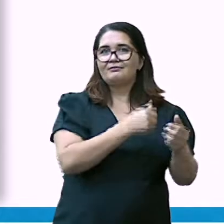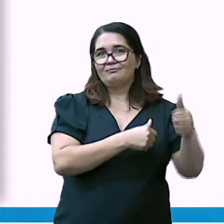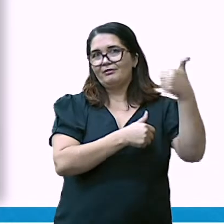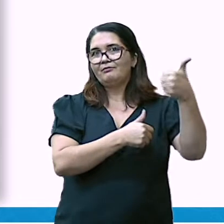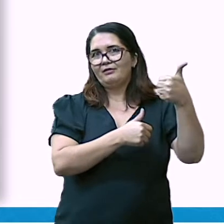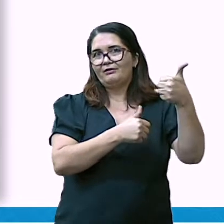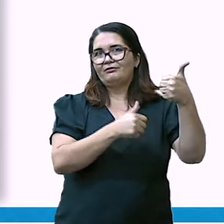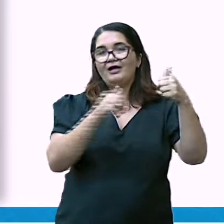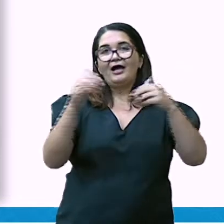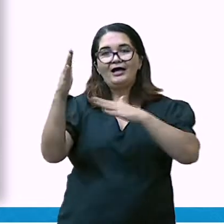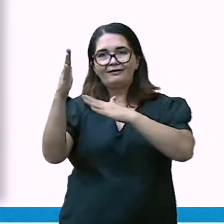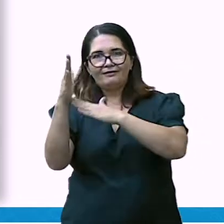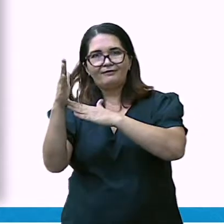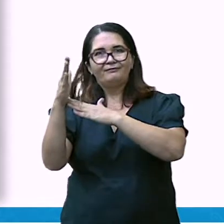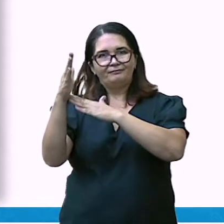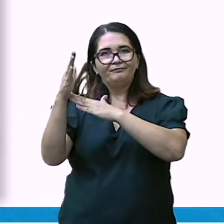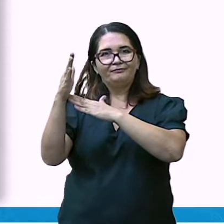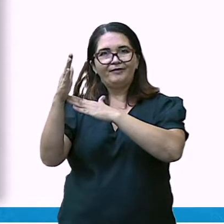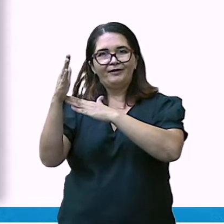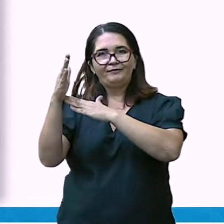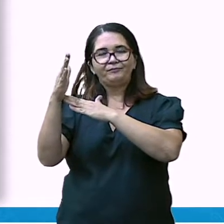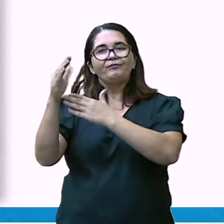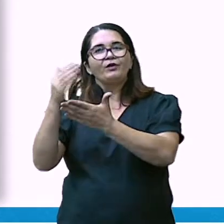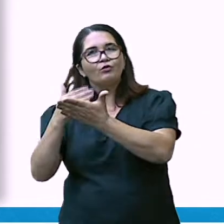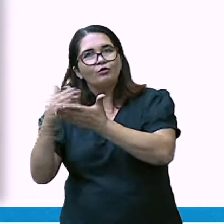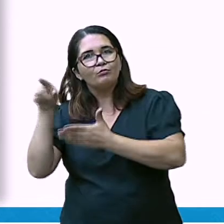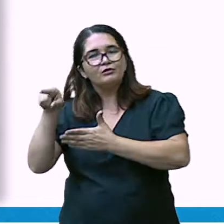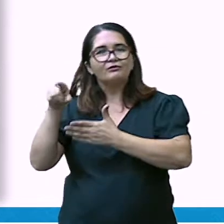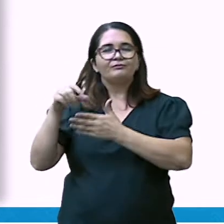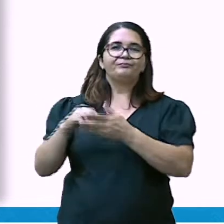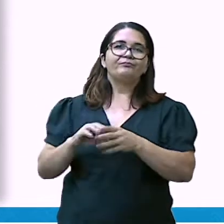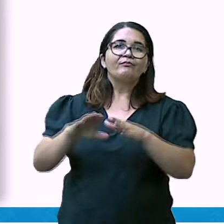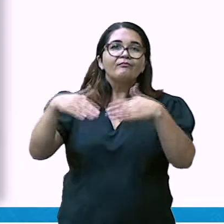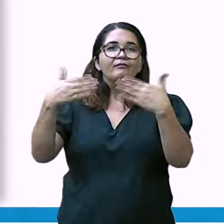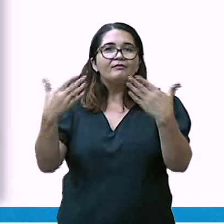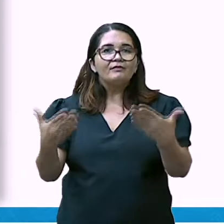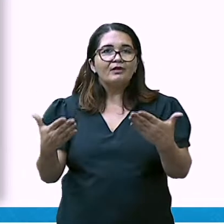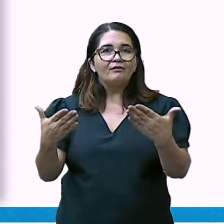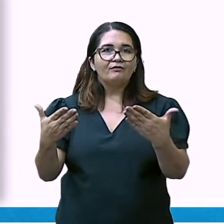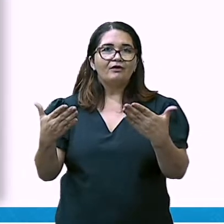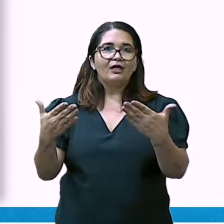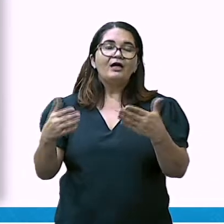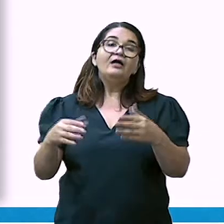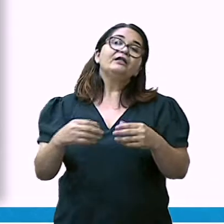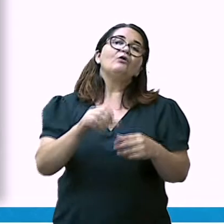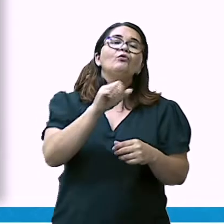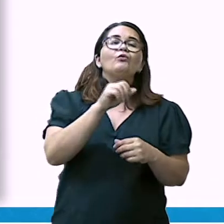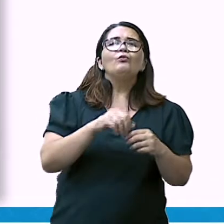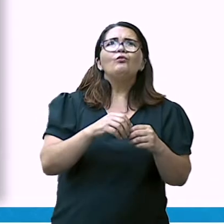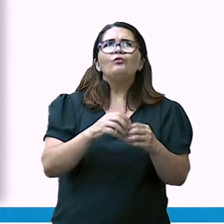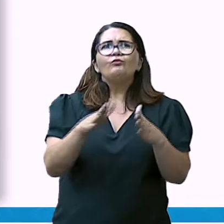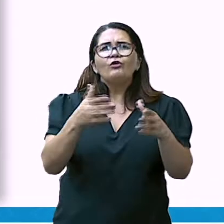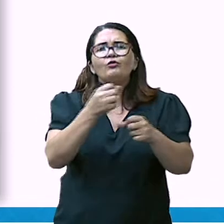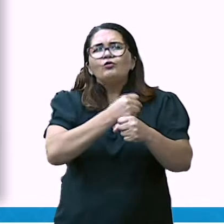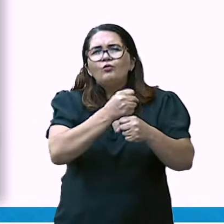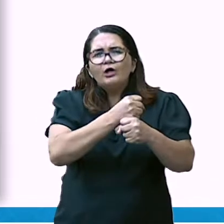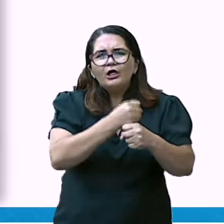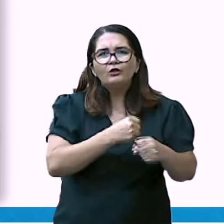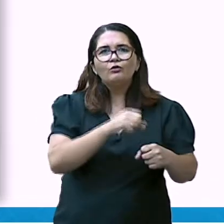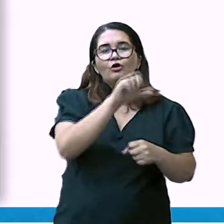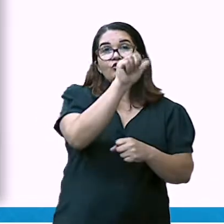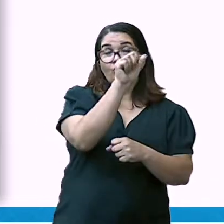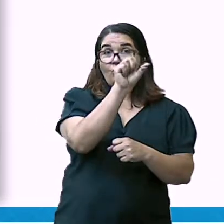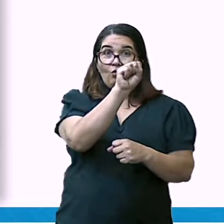Mínimas. Nesse momento, até o ano 8.000 a.C., os